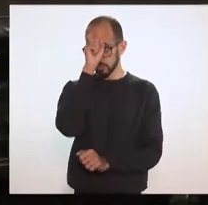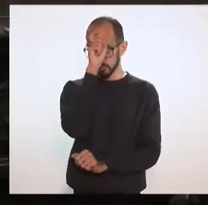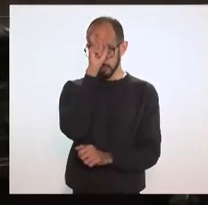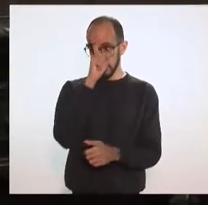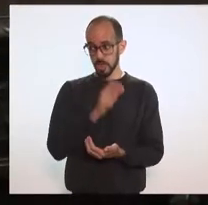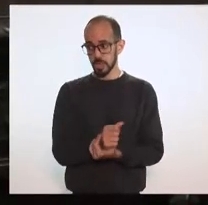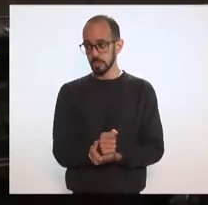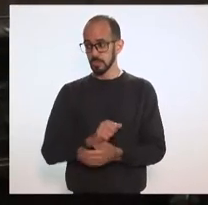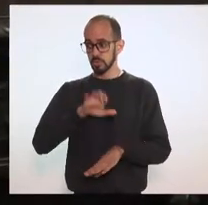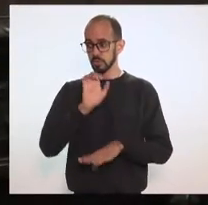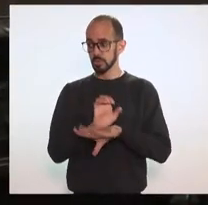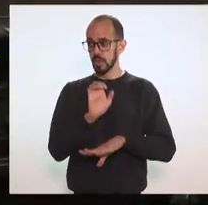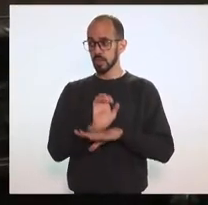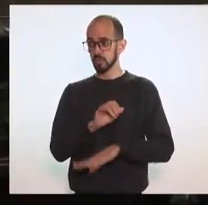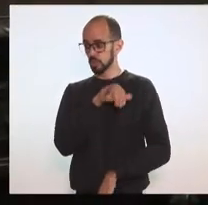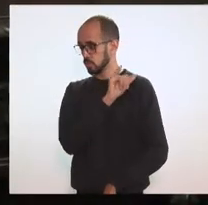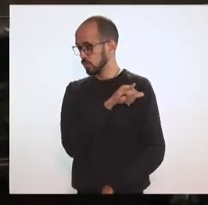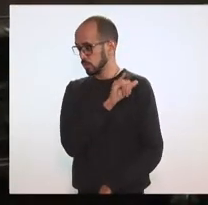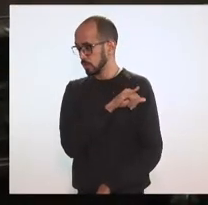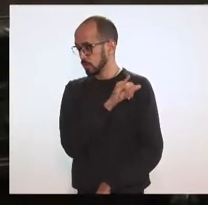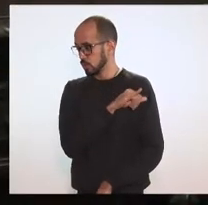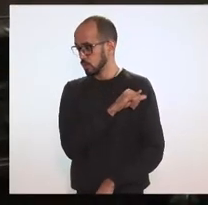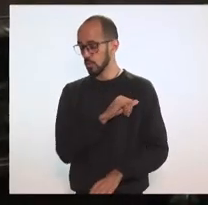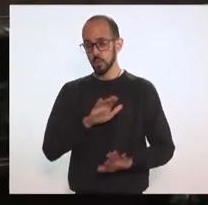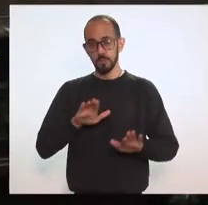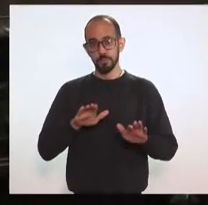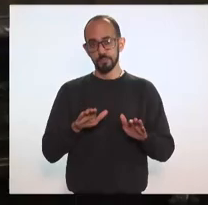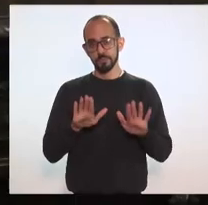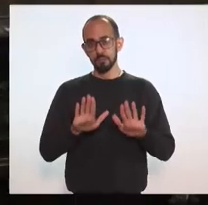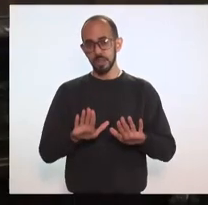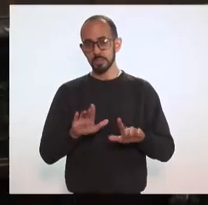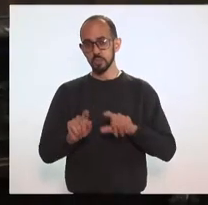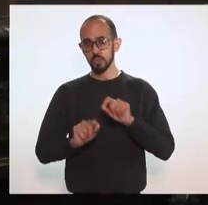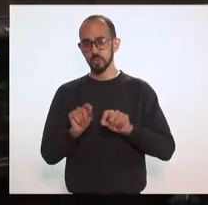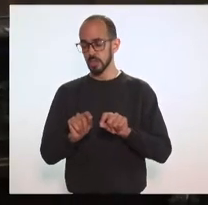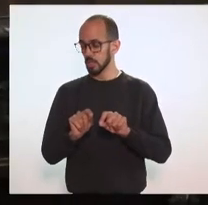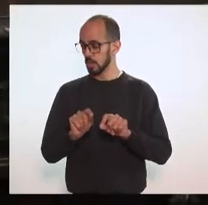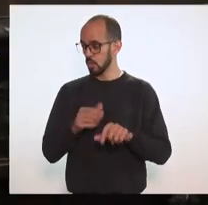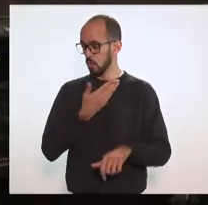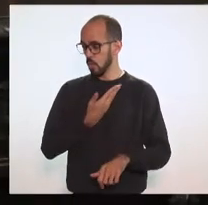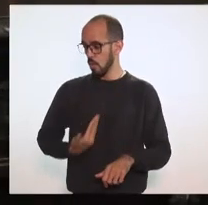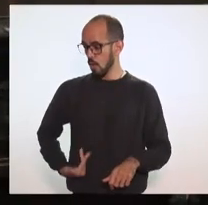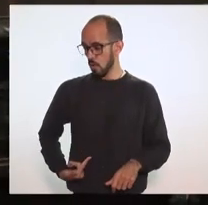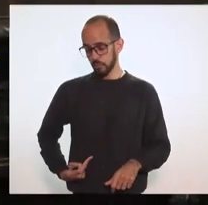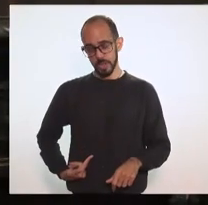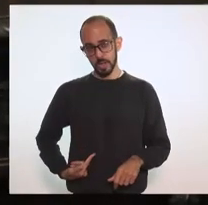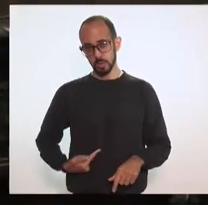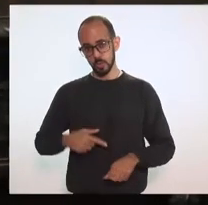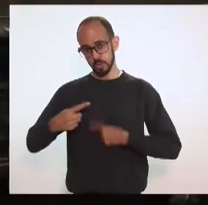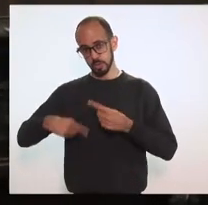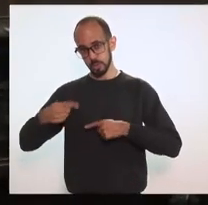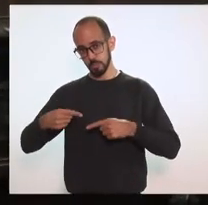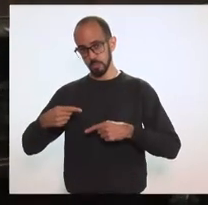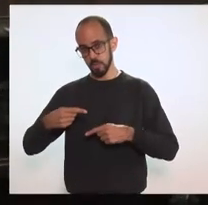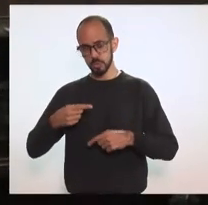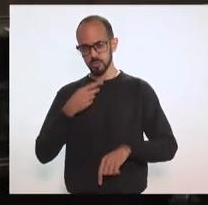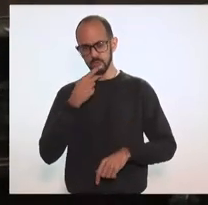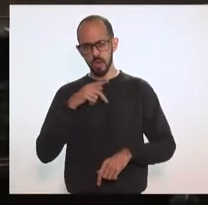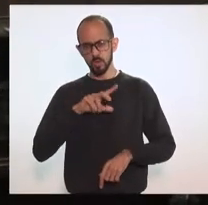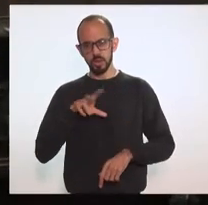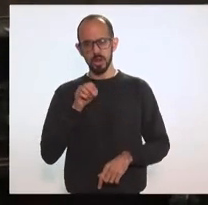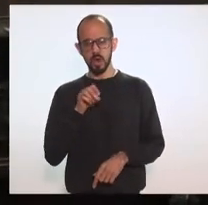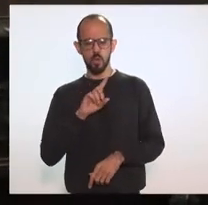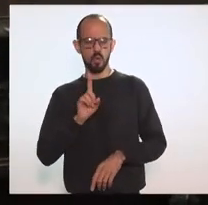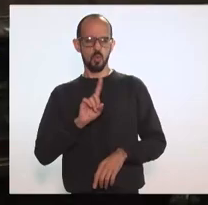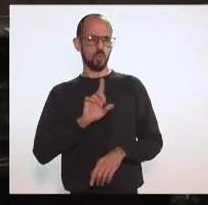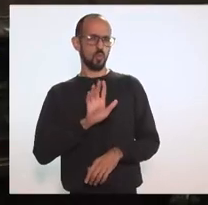do Estado do Rio de Janeiro para o governador hora depois da autorizou o seu secretário falando que não